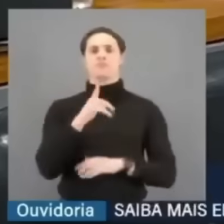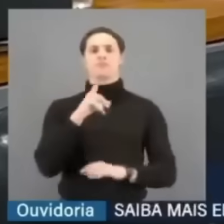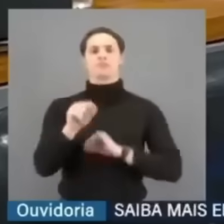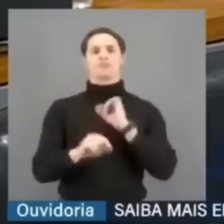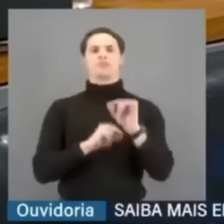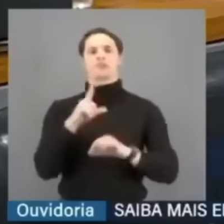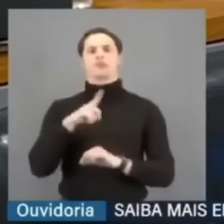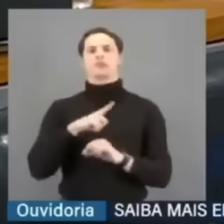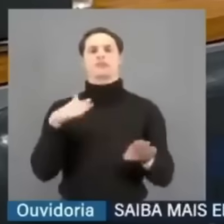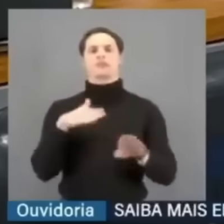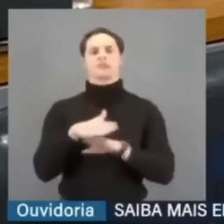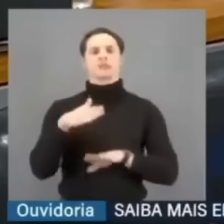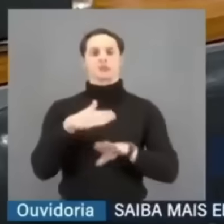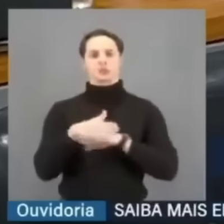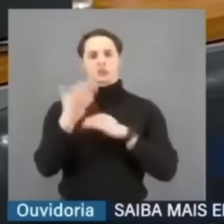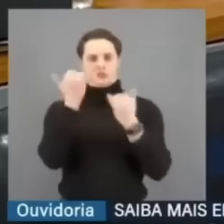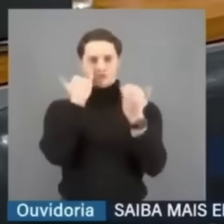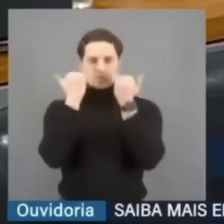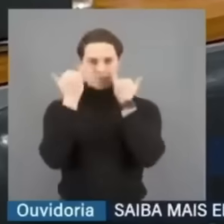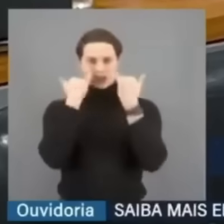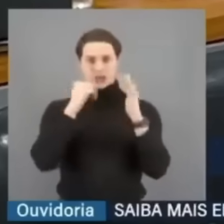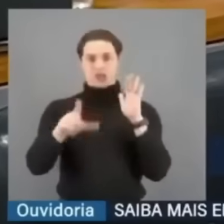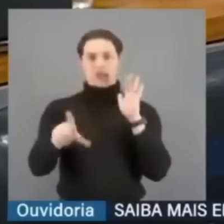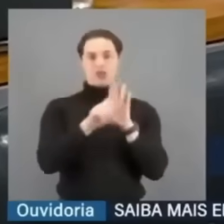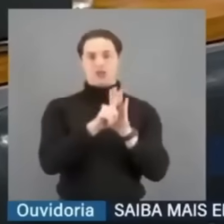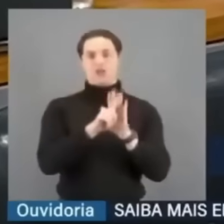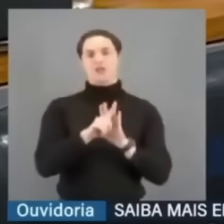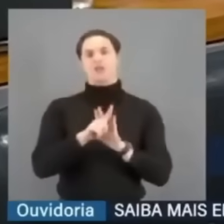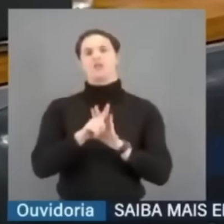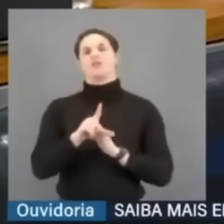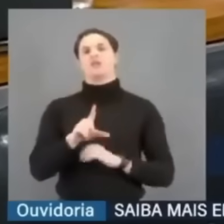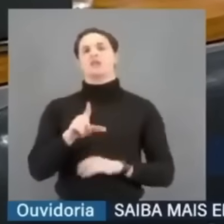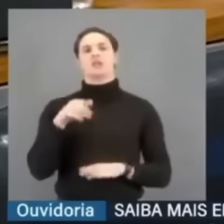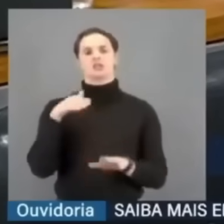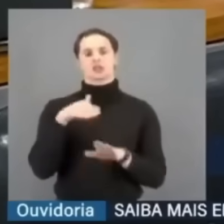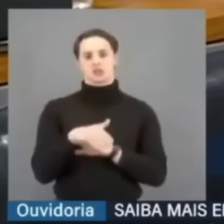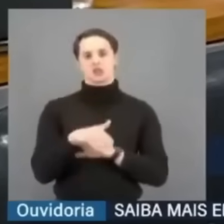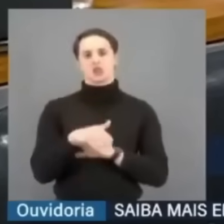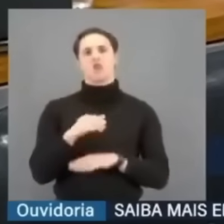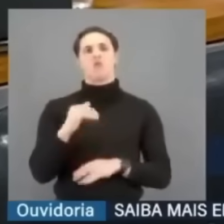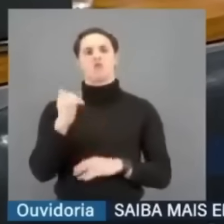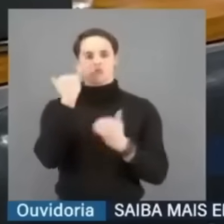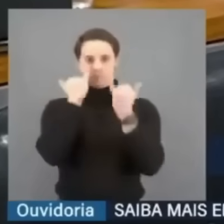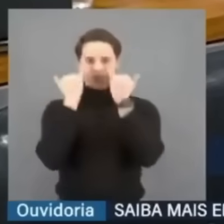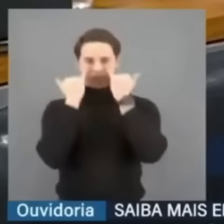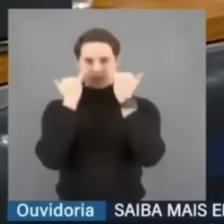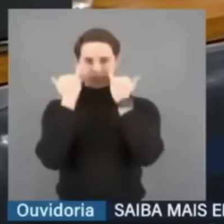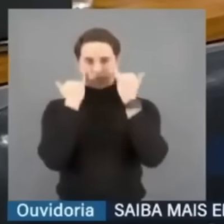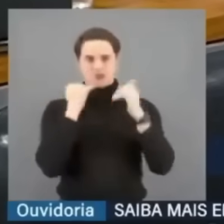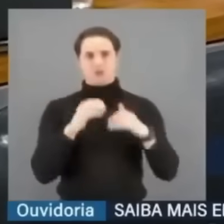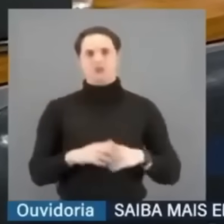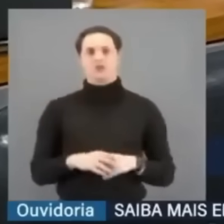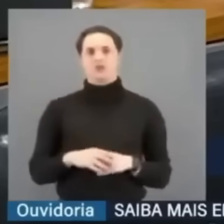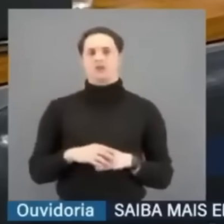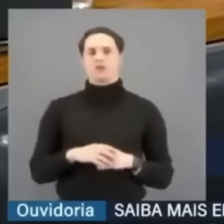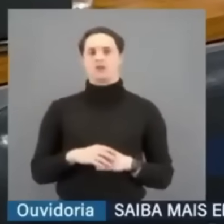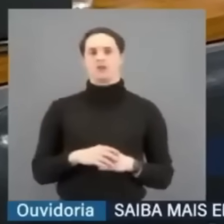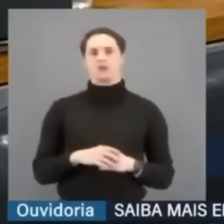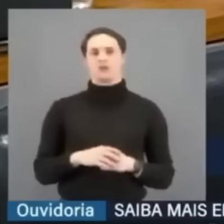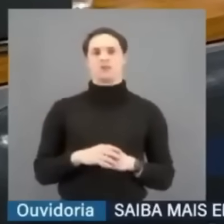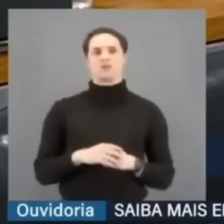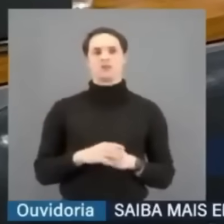um acesso à informação, a lei de acesso à informação, que a imprensa tem o direito. E a imprensa